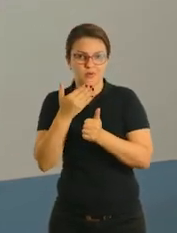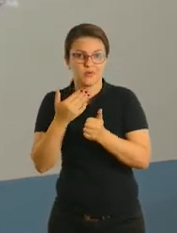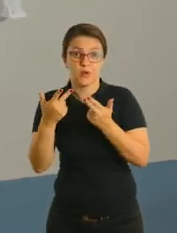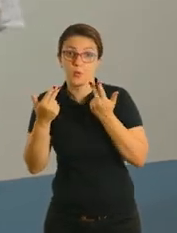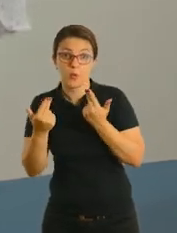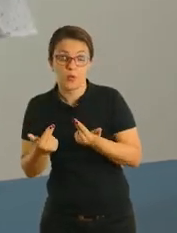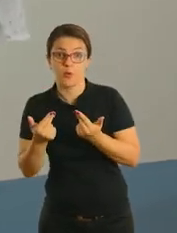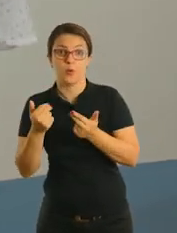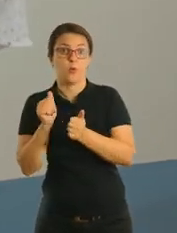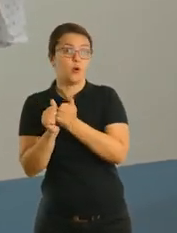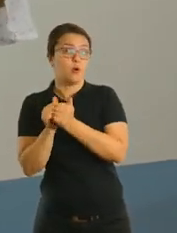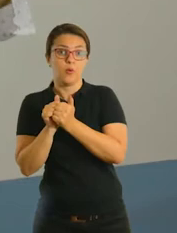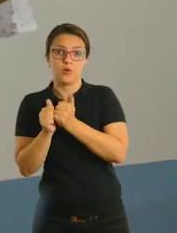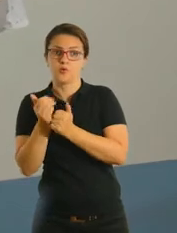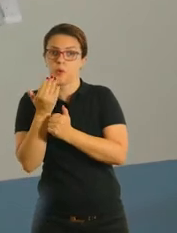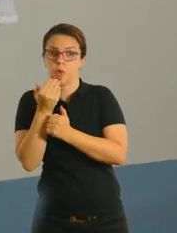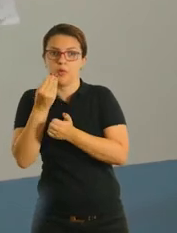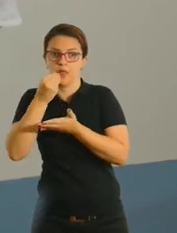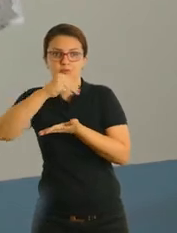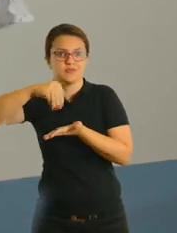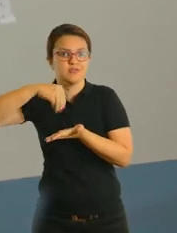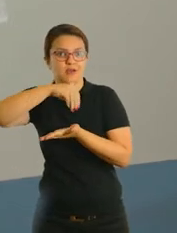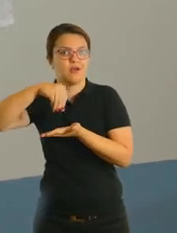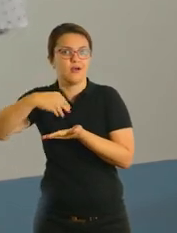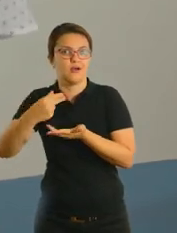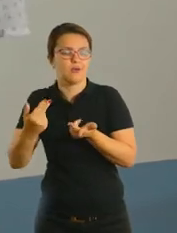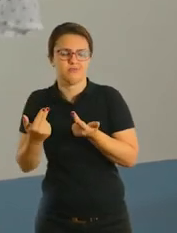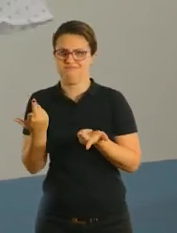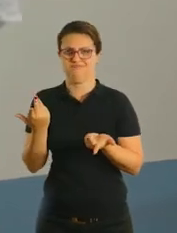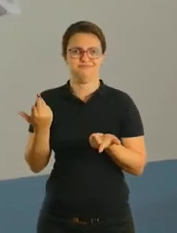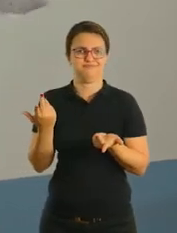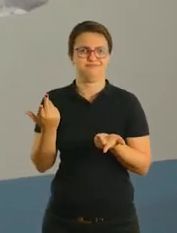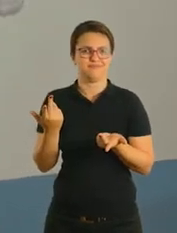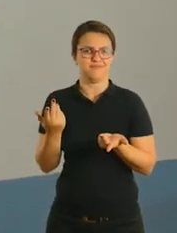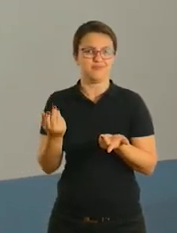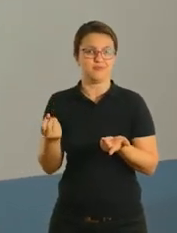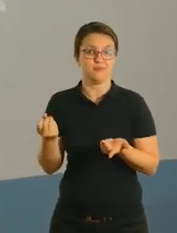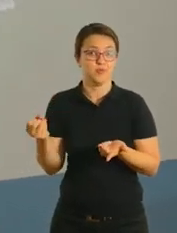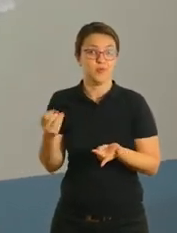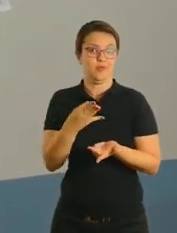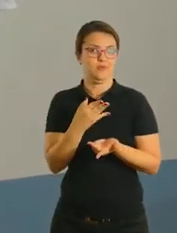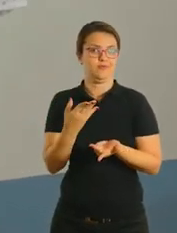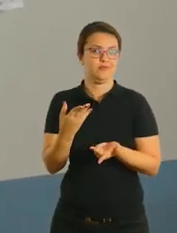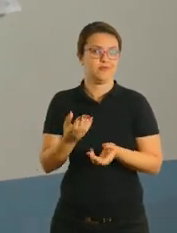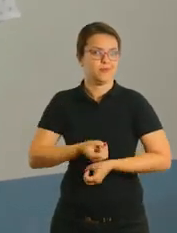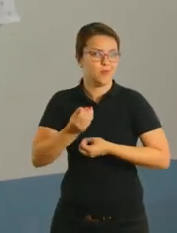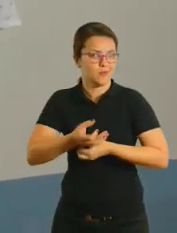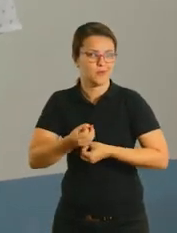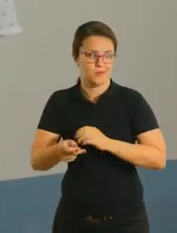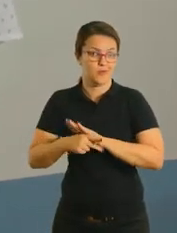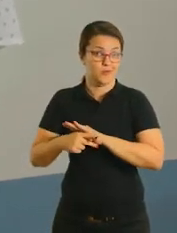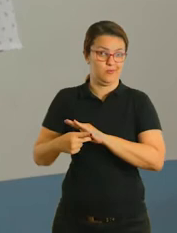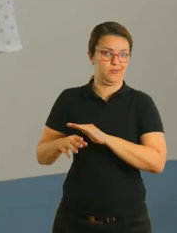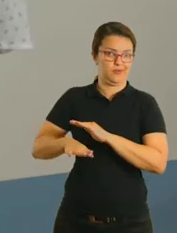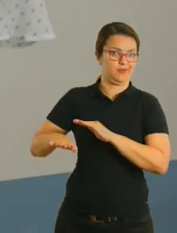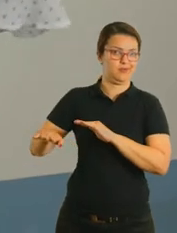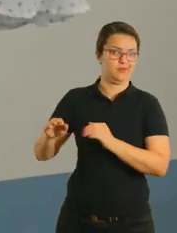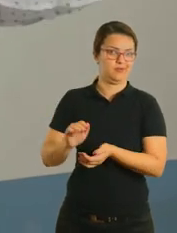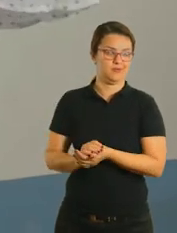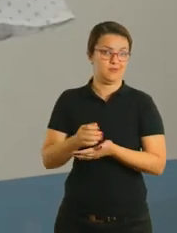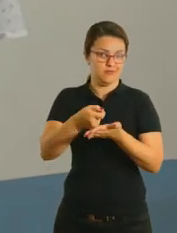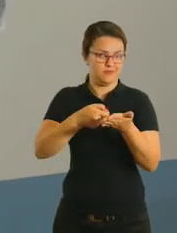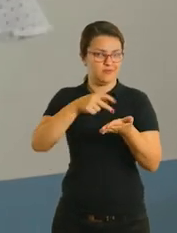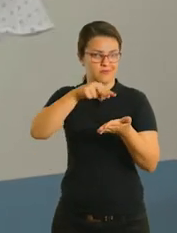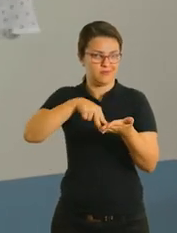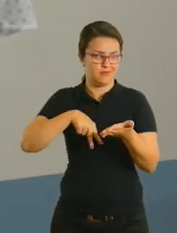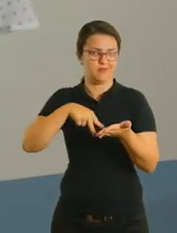ela pode não ter essa noção. Para isso pode ser uma novidade para ela. É disso que eu estou falando quando a gente fala de leitura de mundo. Também